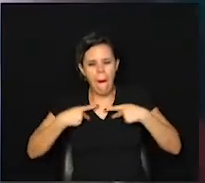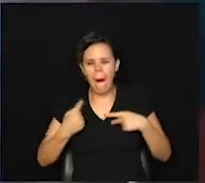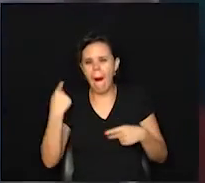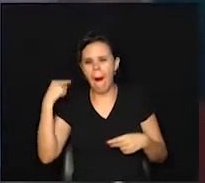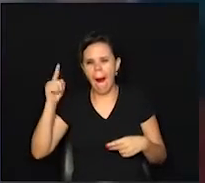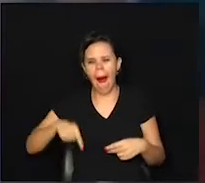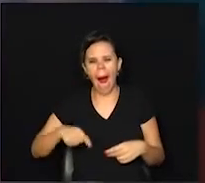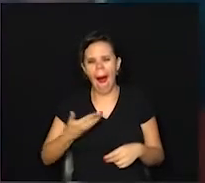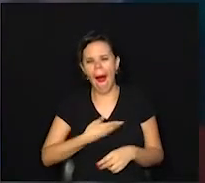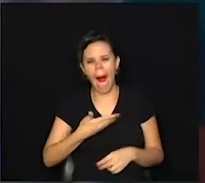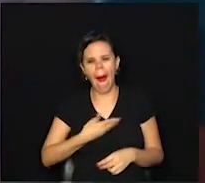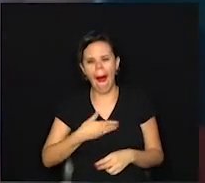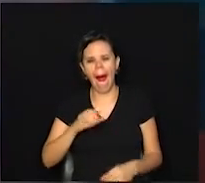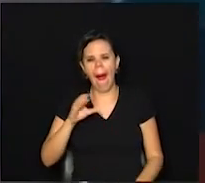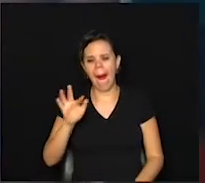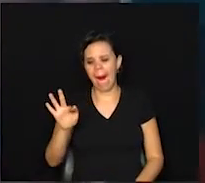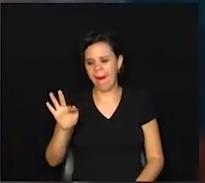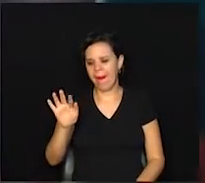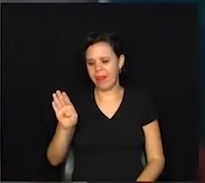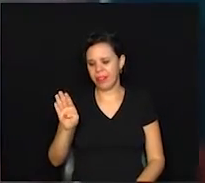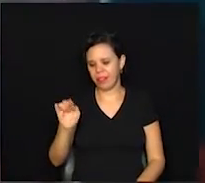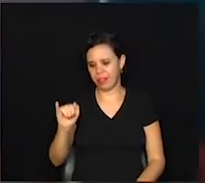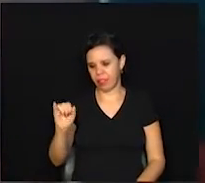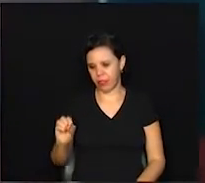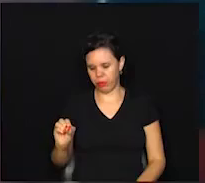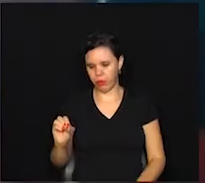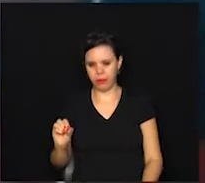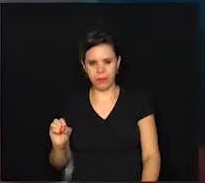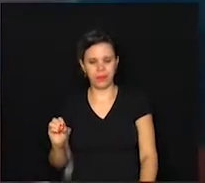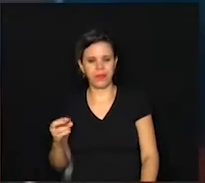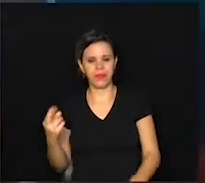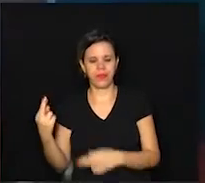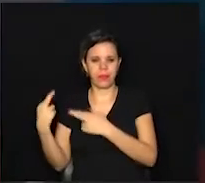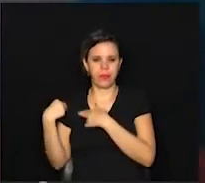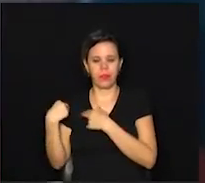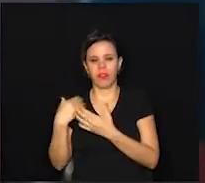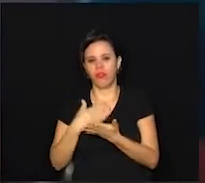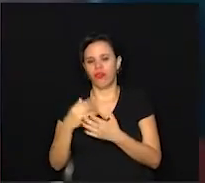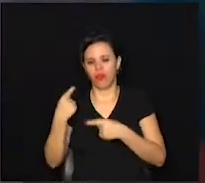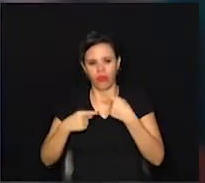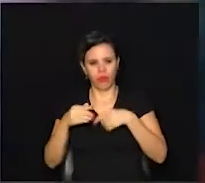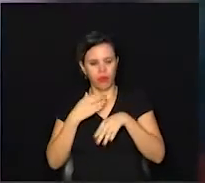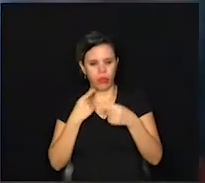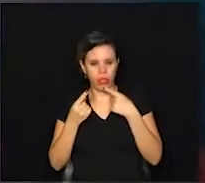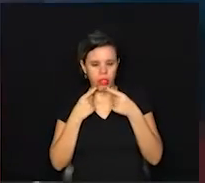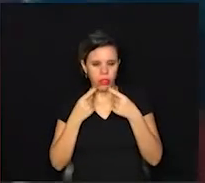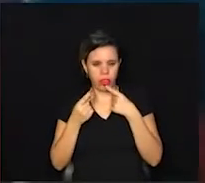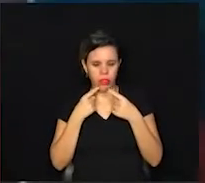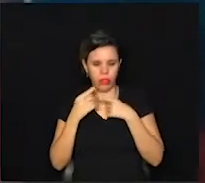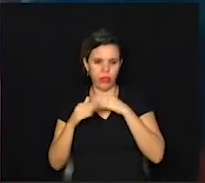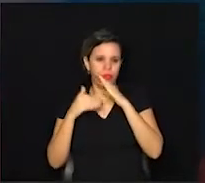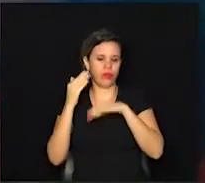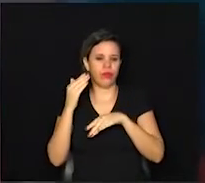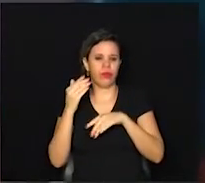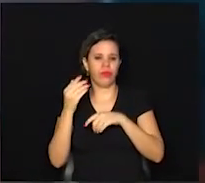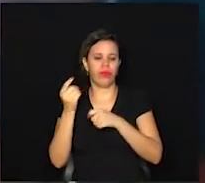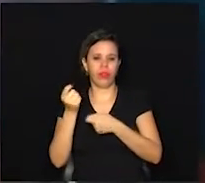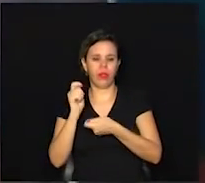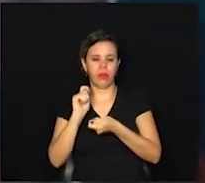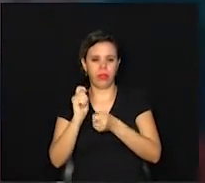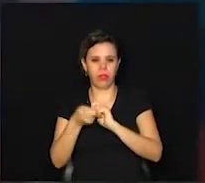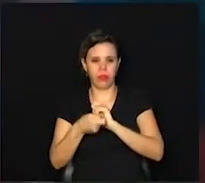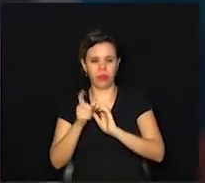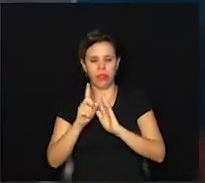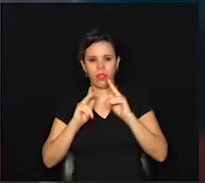era o companheiro Fábio Custódio, que coordenava, nós iniciamos uma discussão de reconstrução do Conselho de Direitos